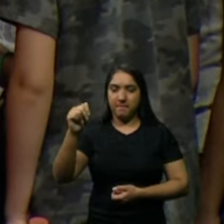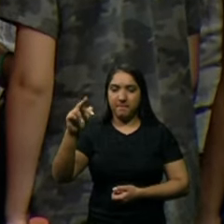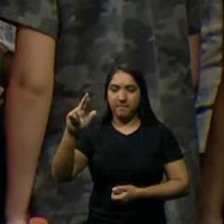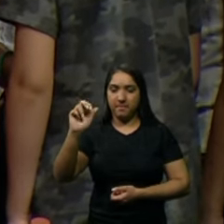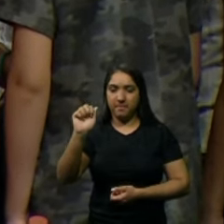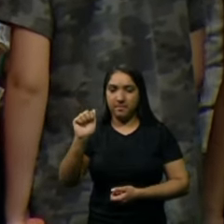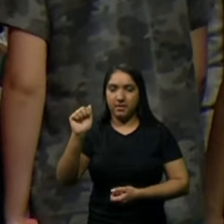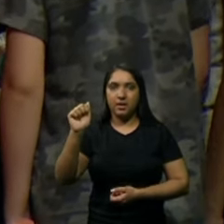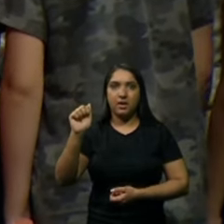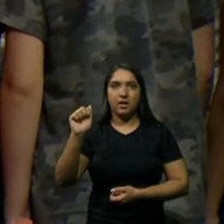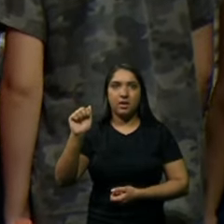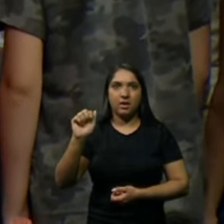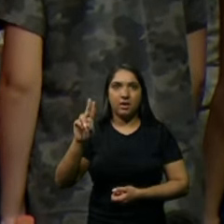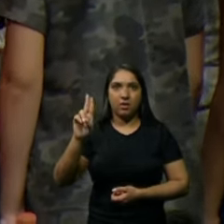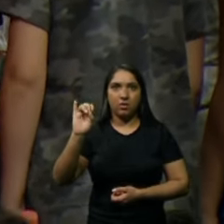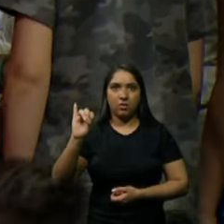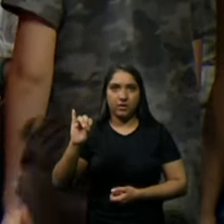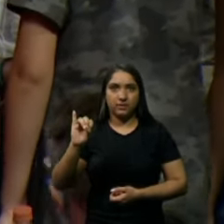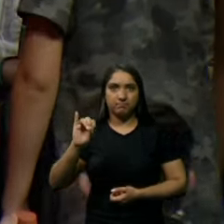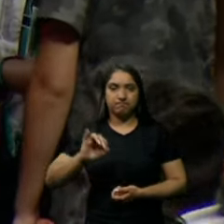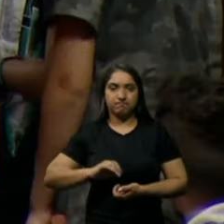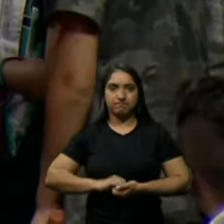ã de